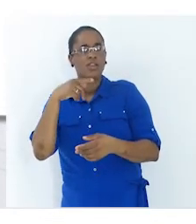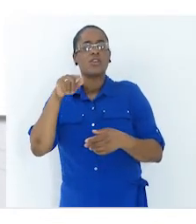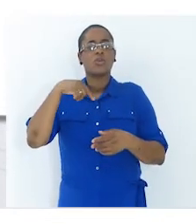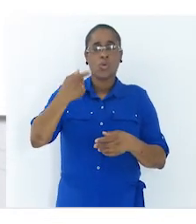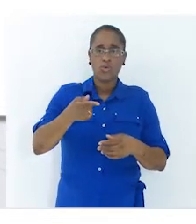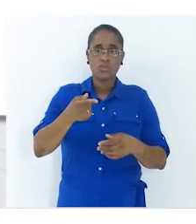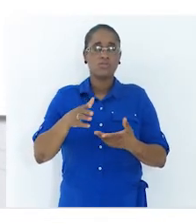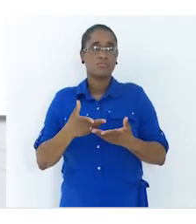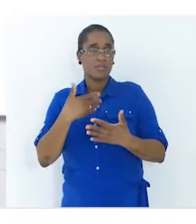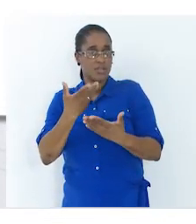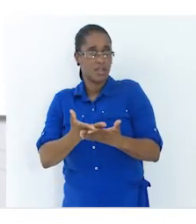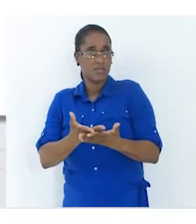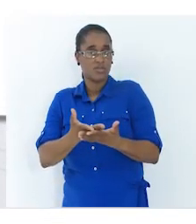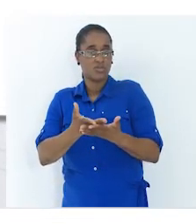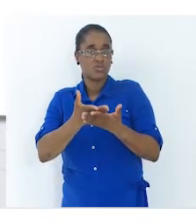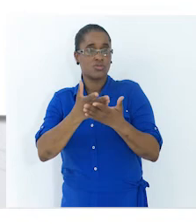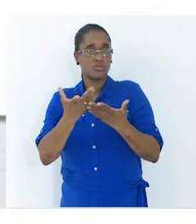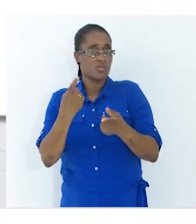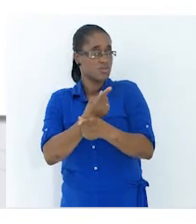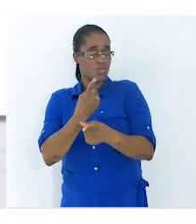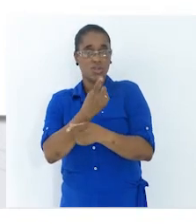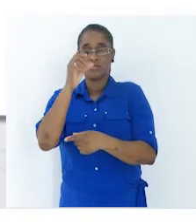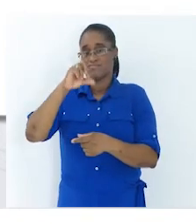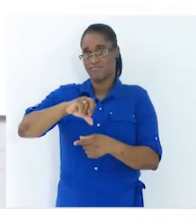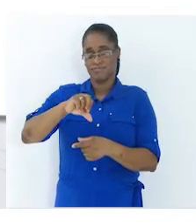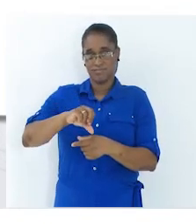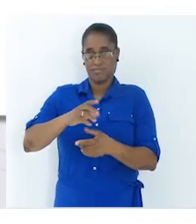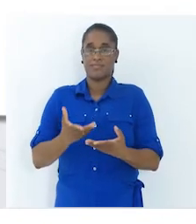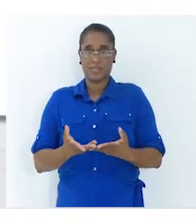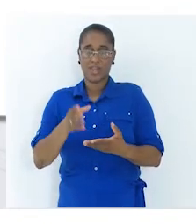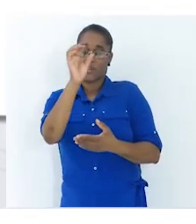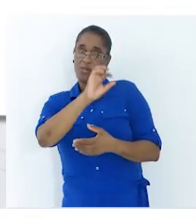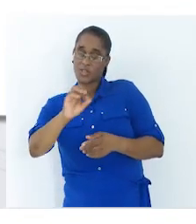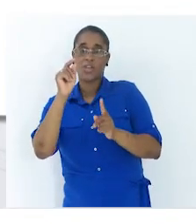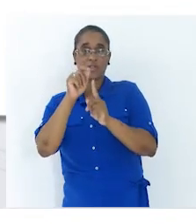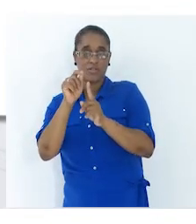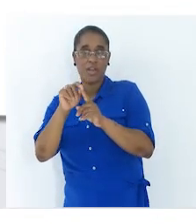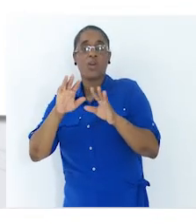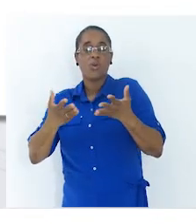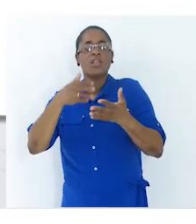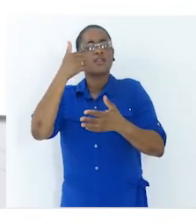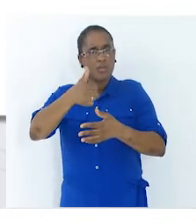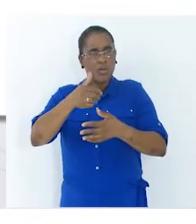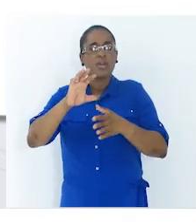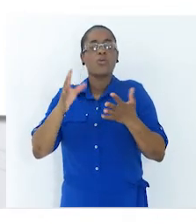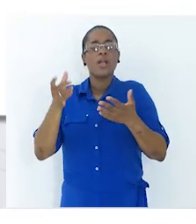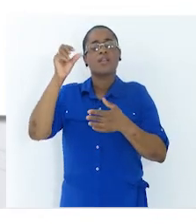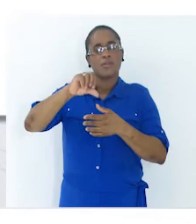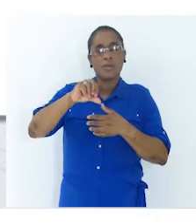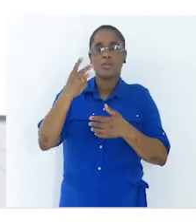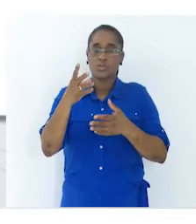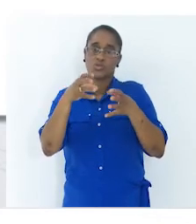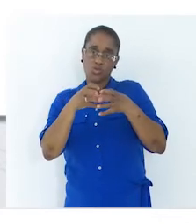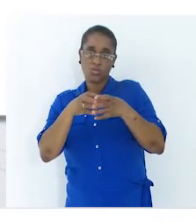representam procedimentos não corretos. Então, vão identificar esses dois grupos e depois